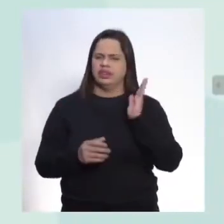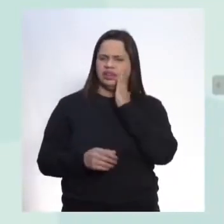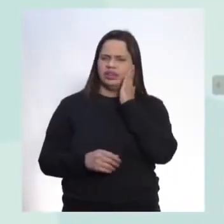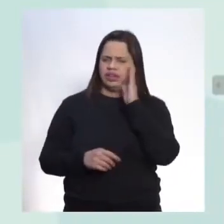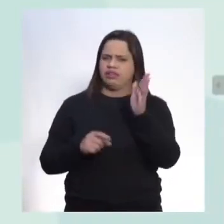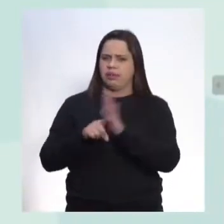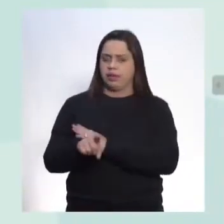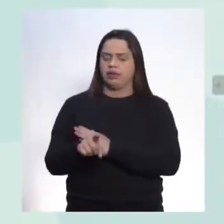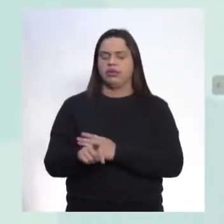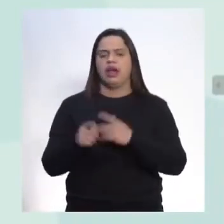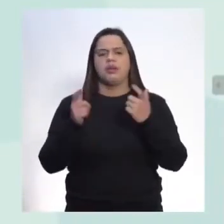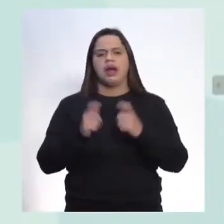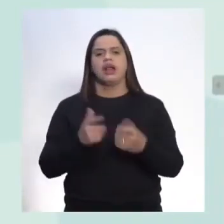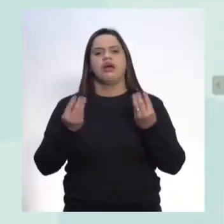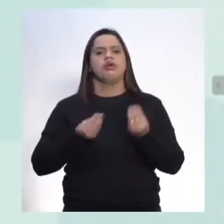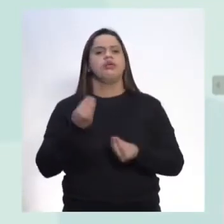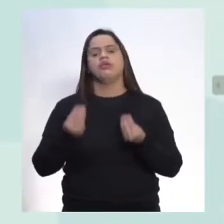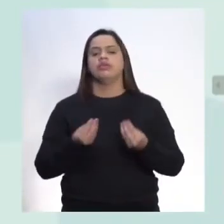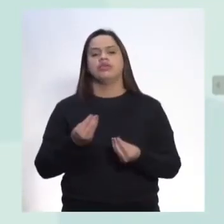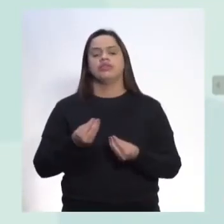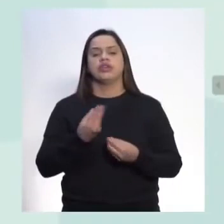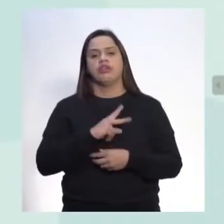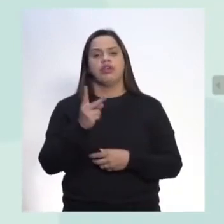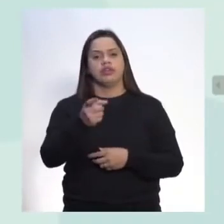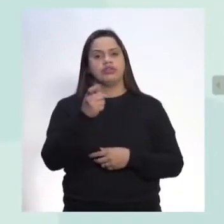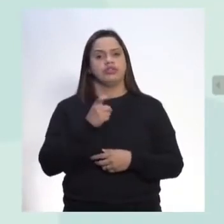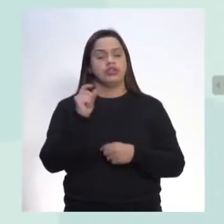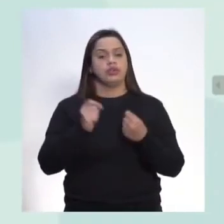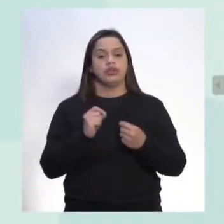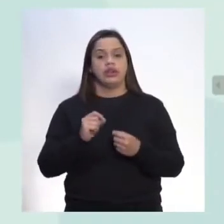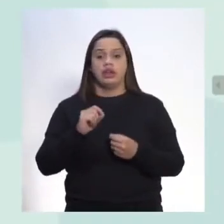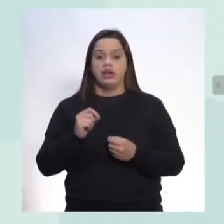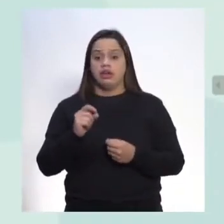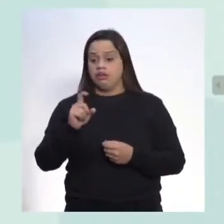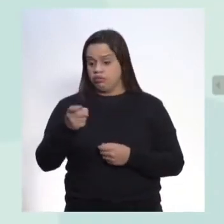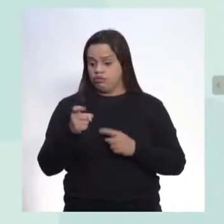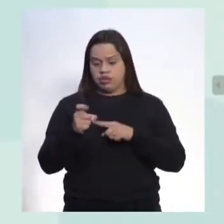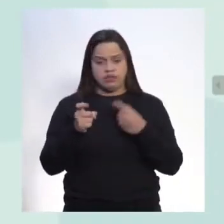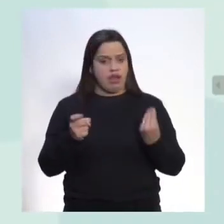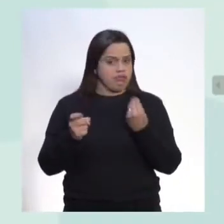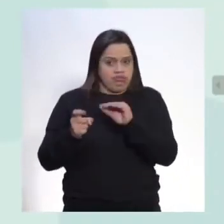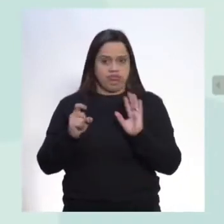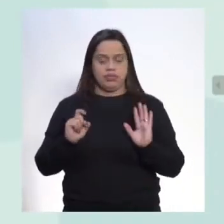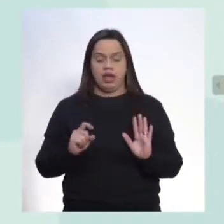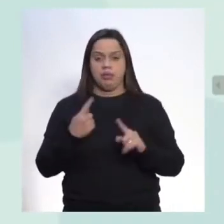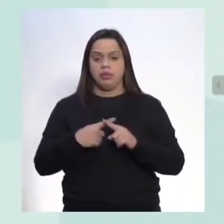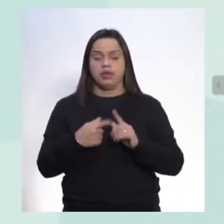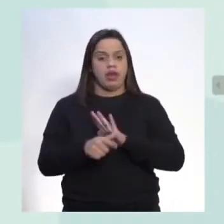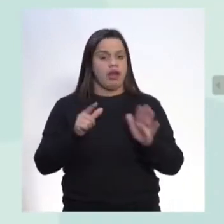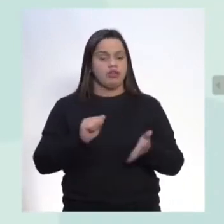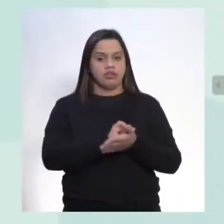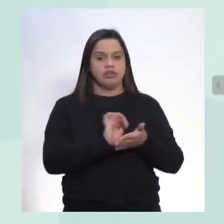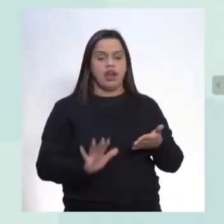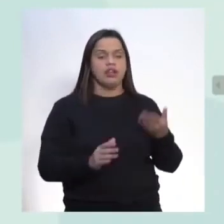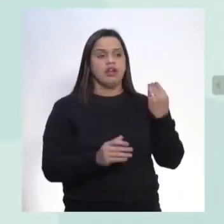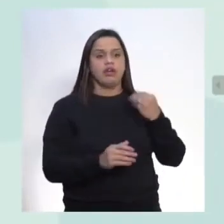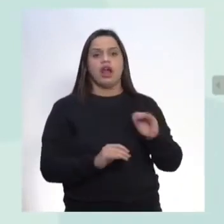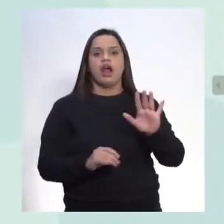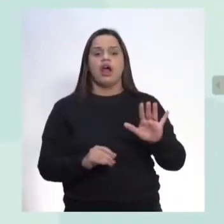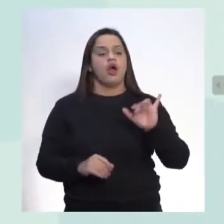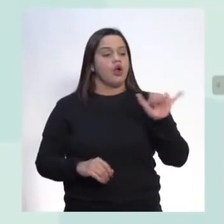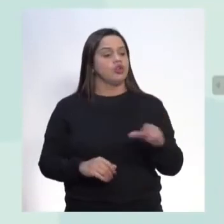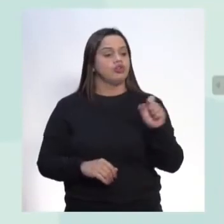de onde veio esses valores do x? Eles são atribuídos. Ok? Lá, antes de começar o exercício, a gente vai falar assim, ô